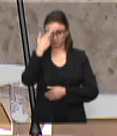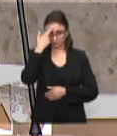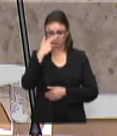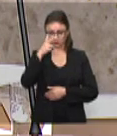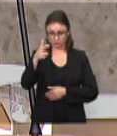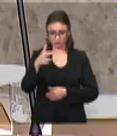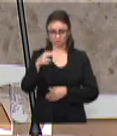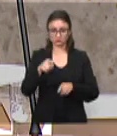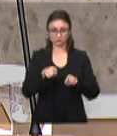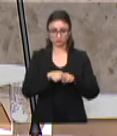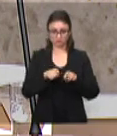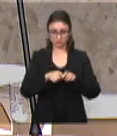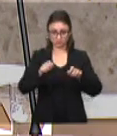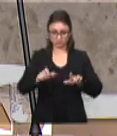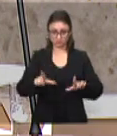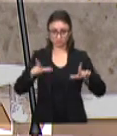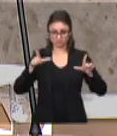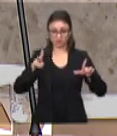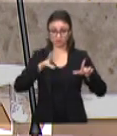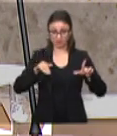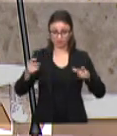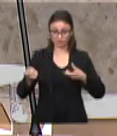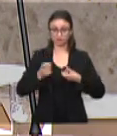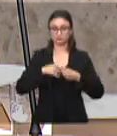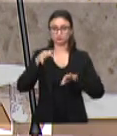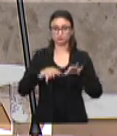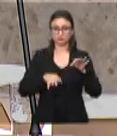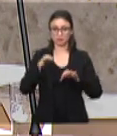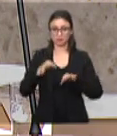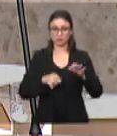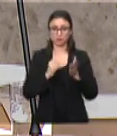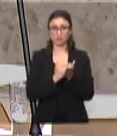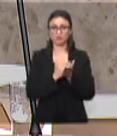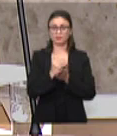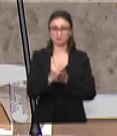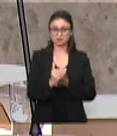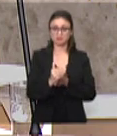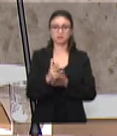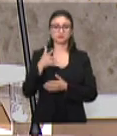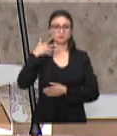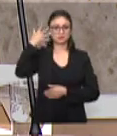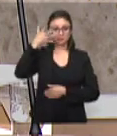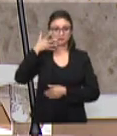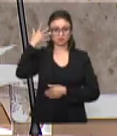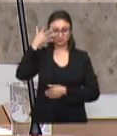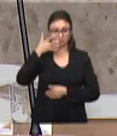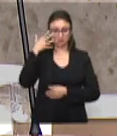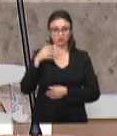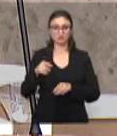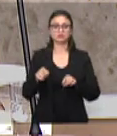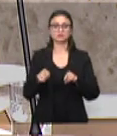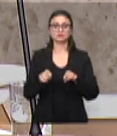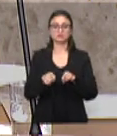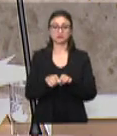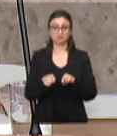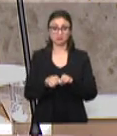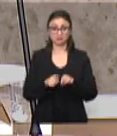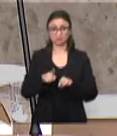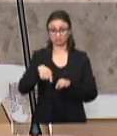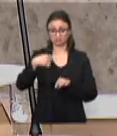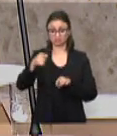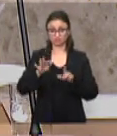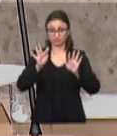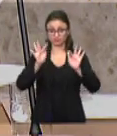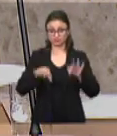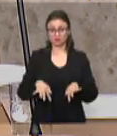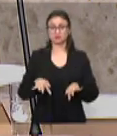houve pedido de destaque. Vamos retomar o julgamento, a começar pelas sustentações orais, tão logo encerrado o